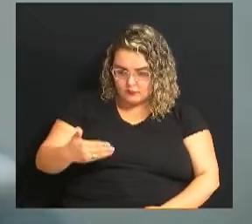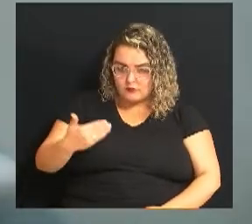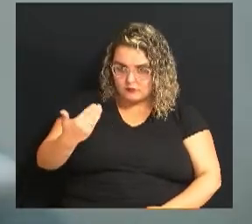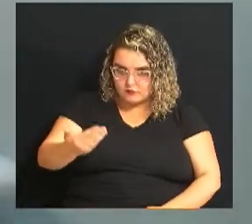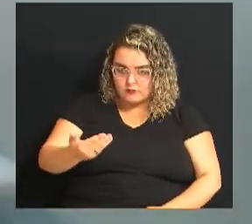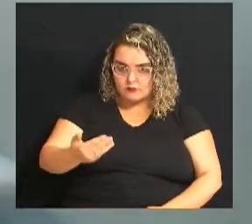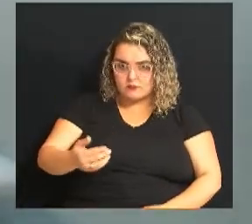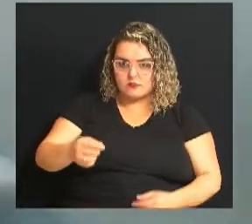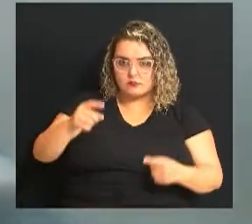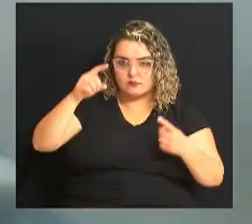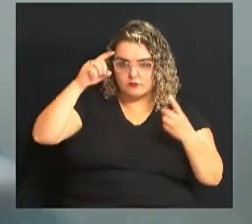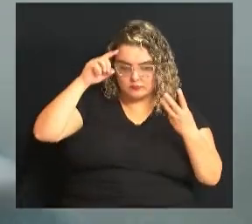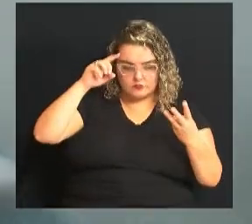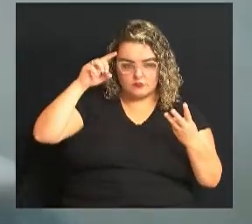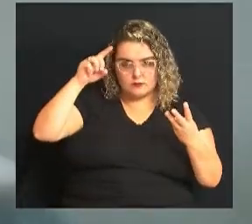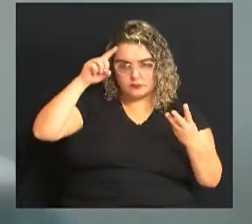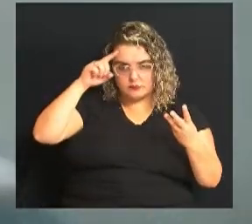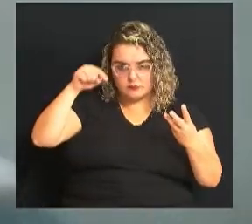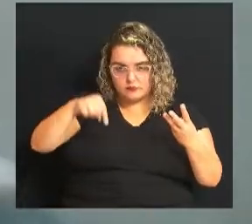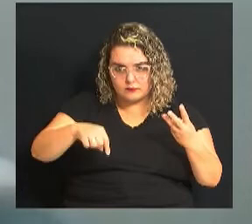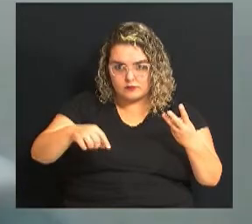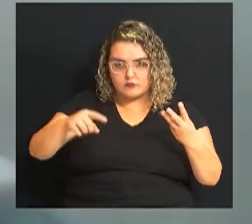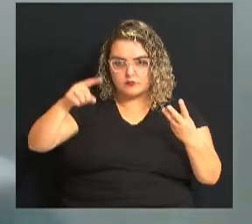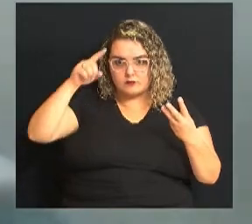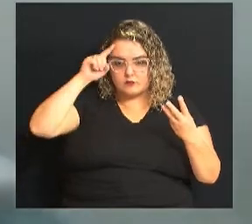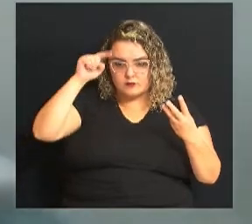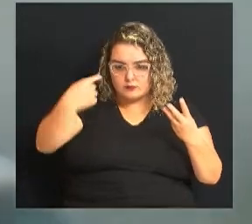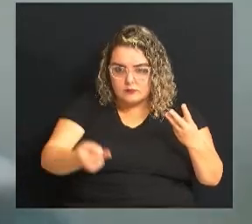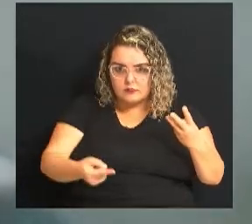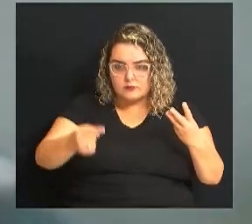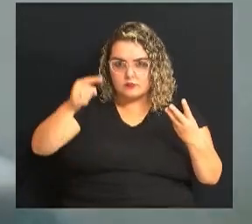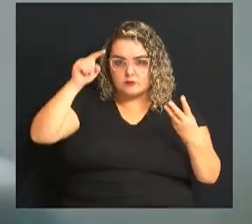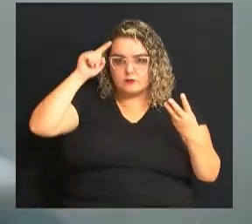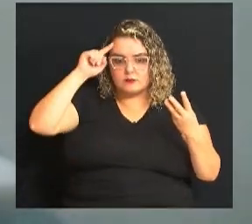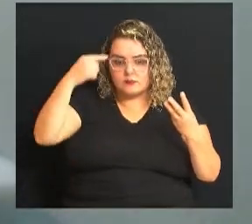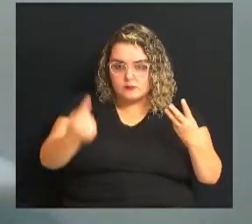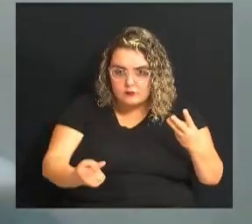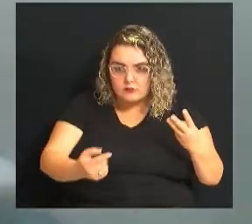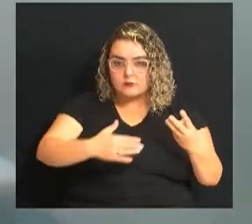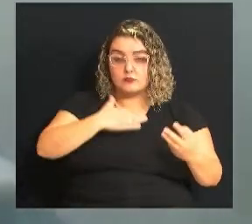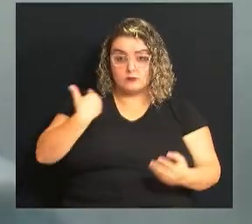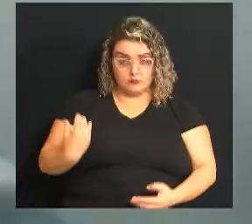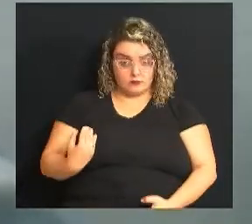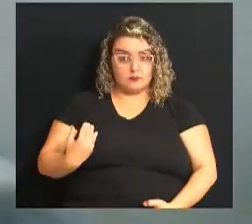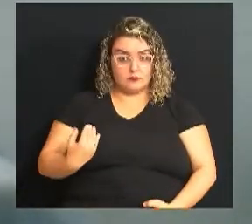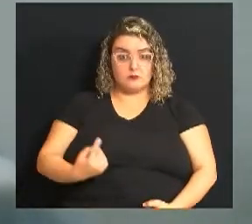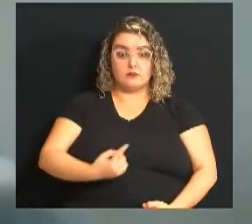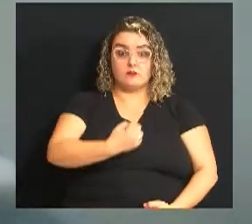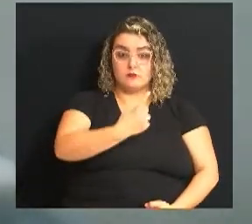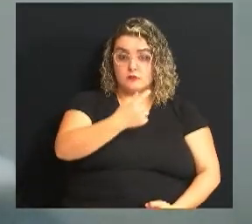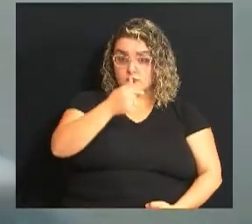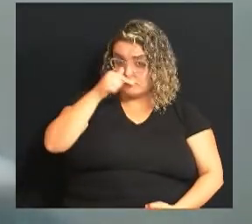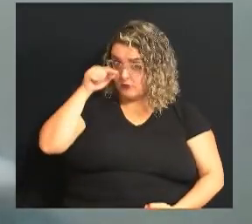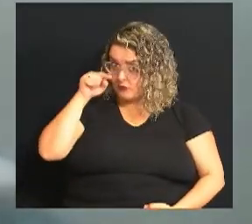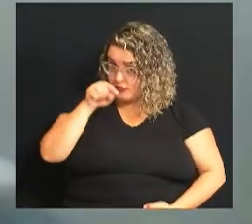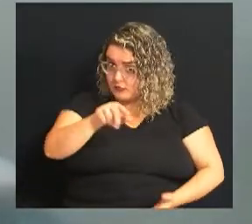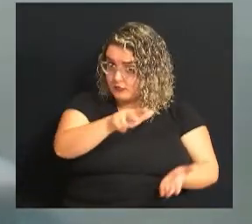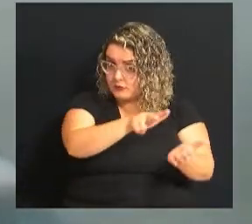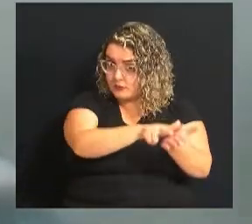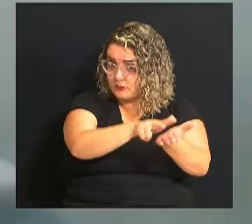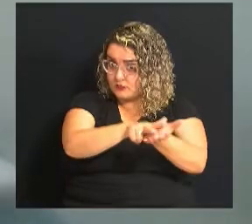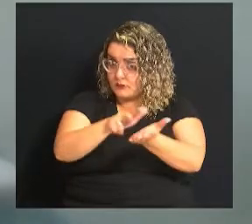a gente demonstrar a importância que é. São 17 mil internações neste ano em crianças